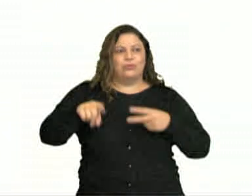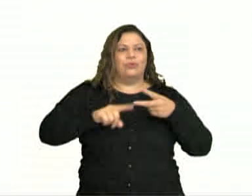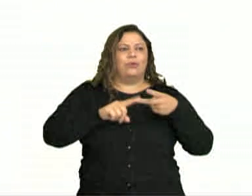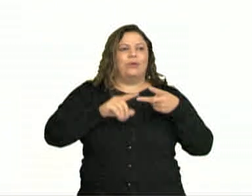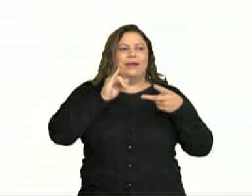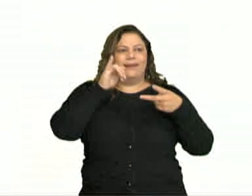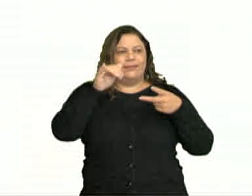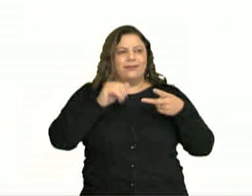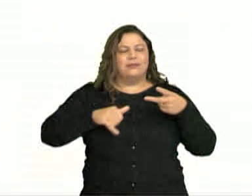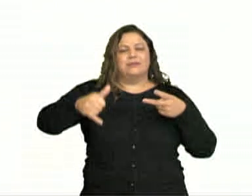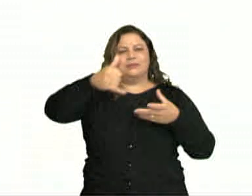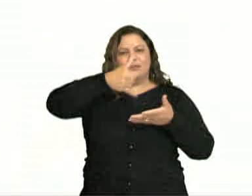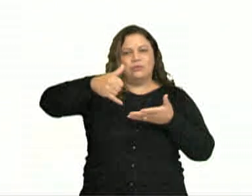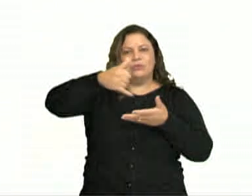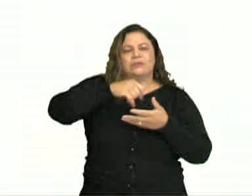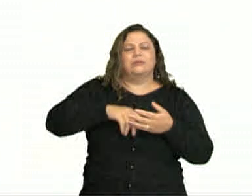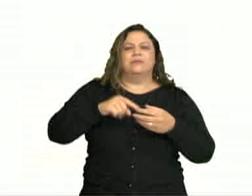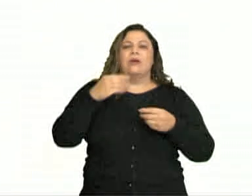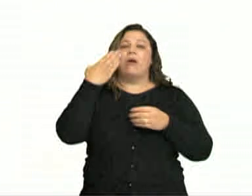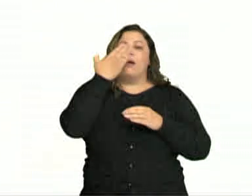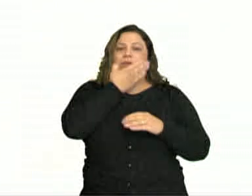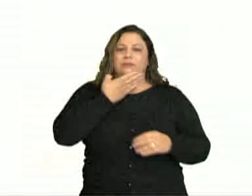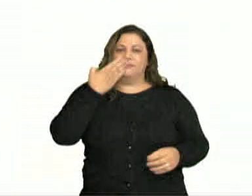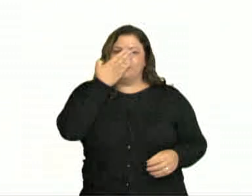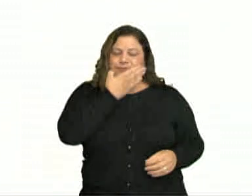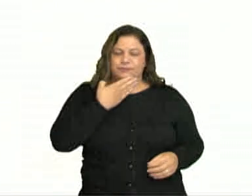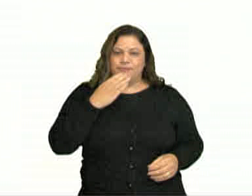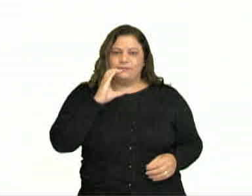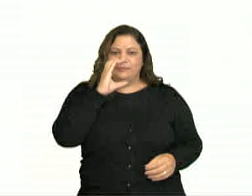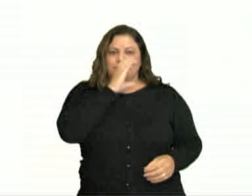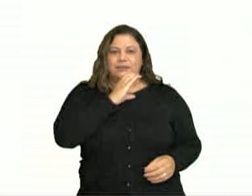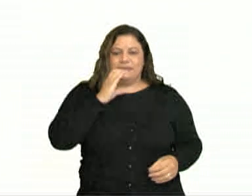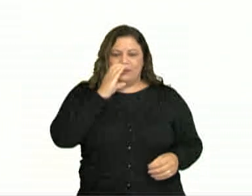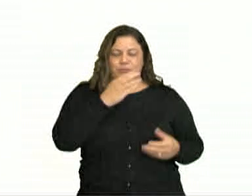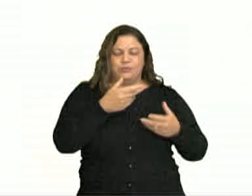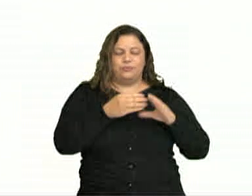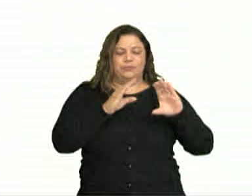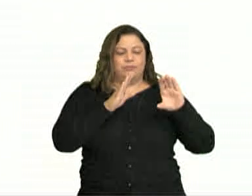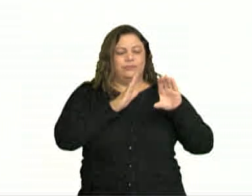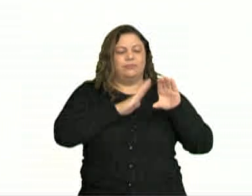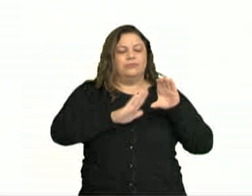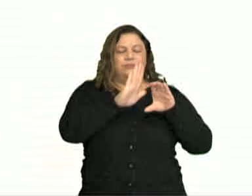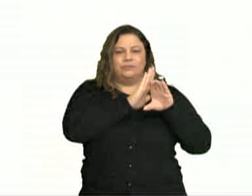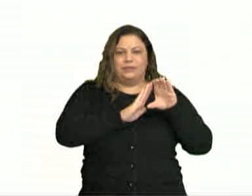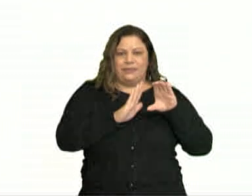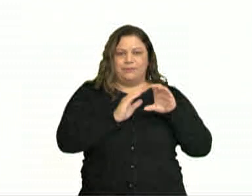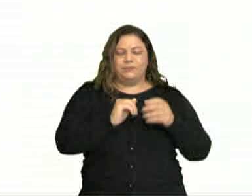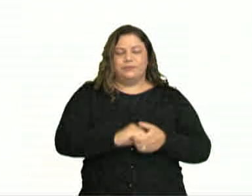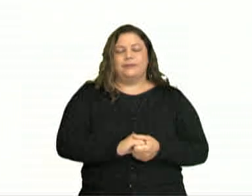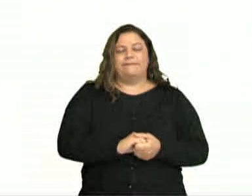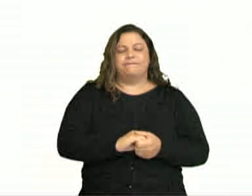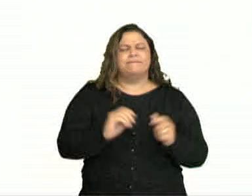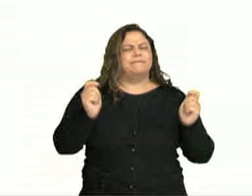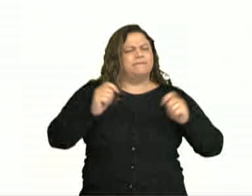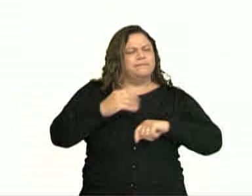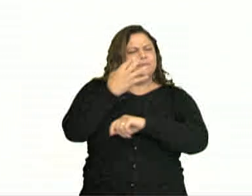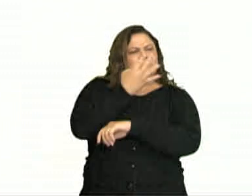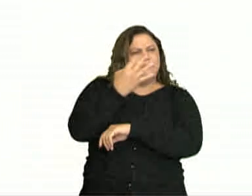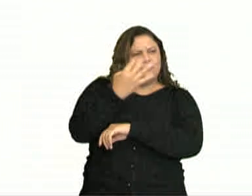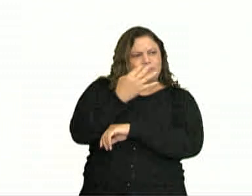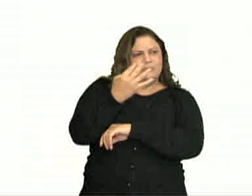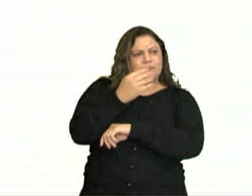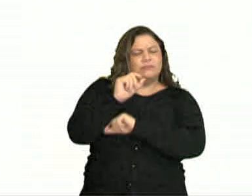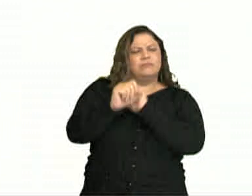Assim, nós temos carboidratos, fornecem aproximadamente 4 quilocalorias por grama, independente da fonte.